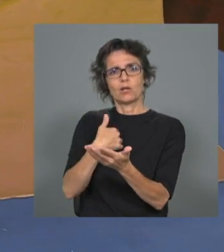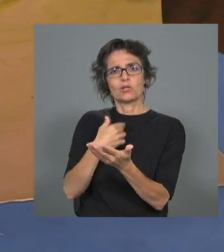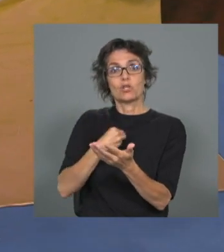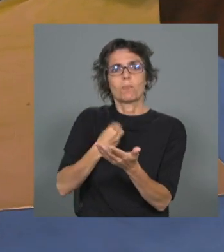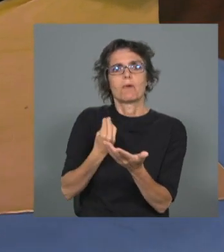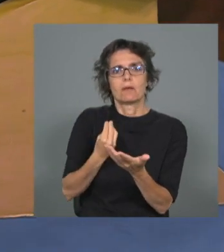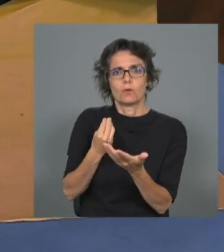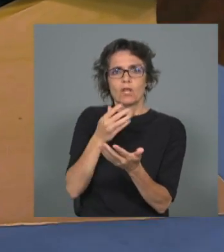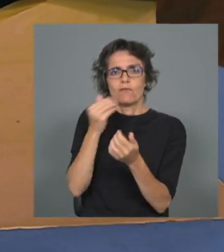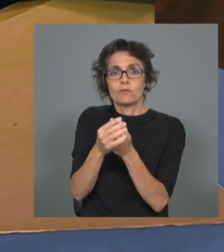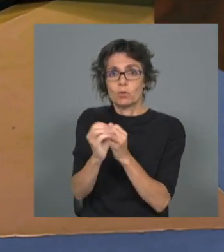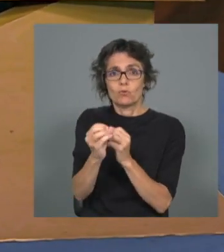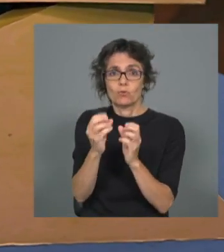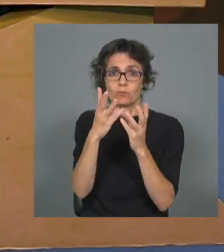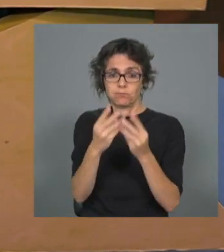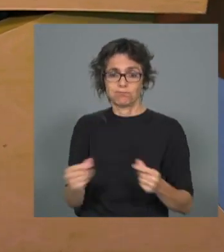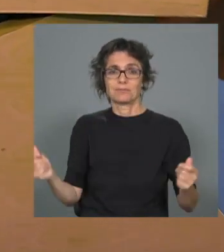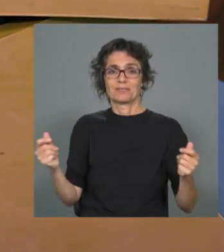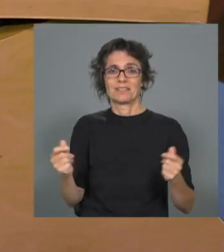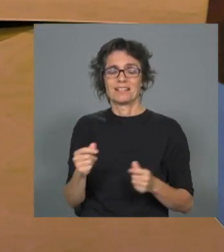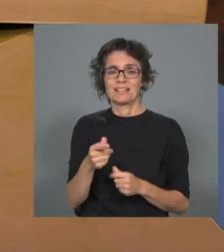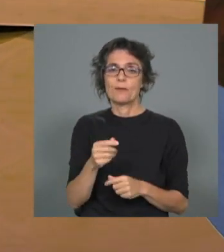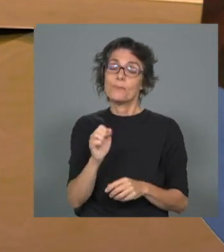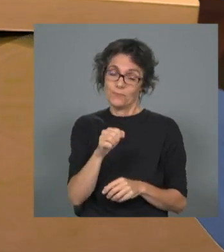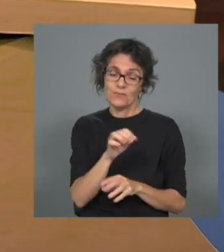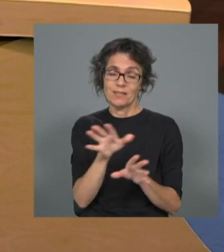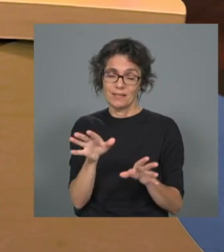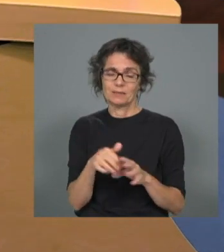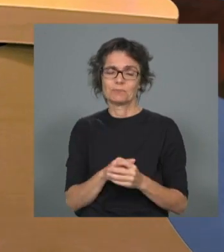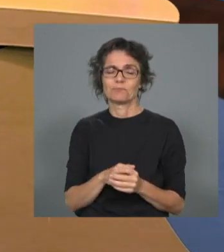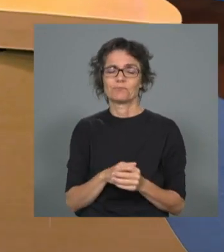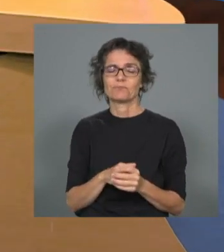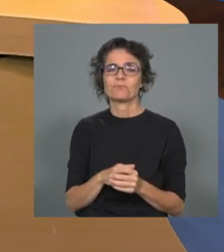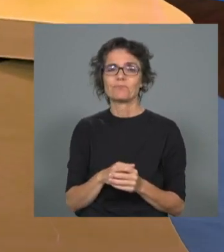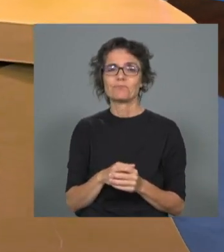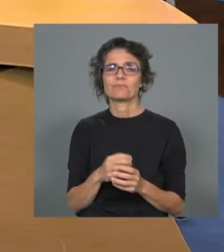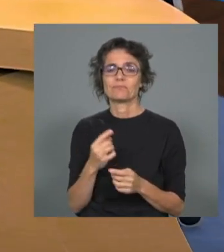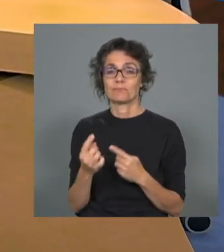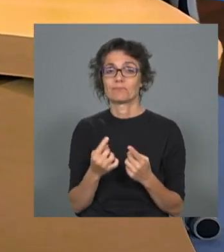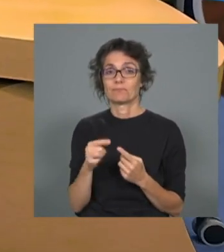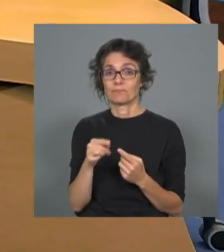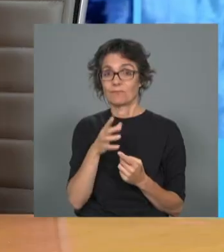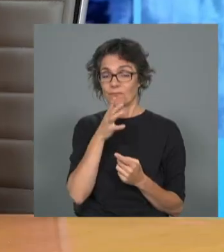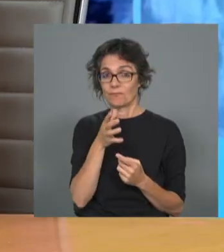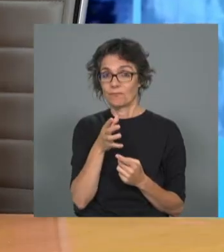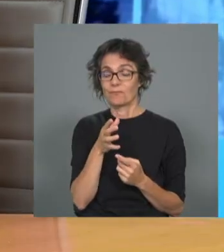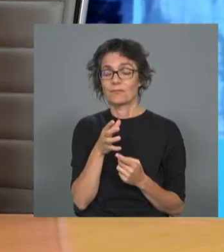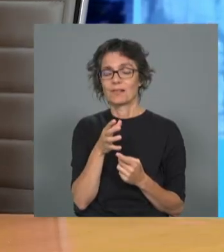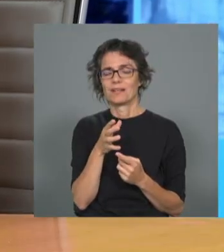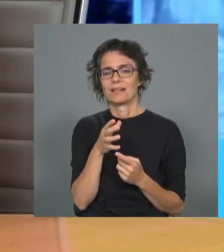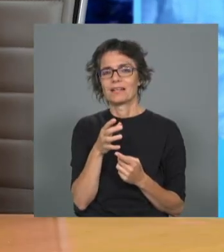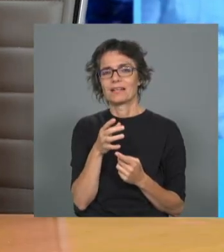até diria que até há um certo paradoxo naquilo que é as nossas